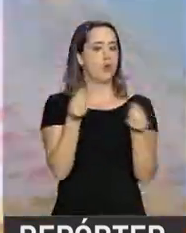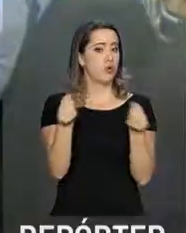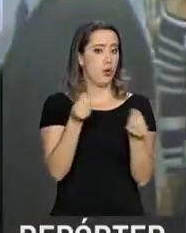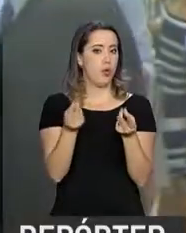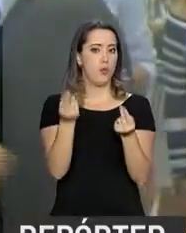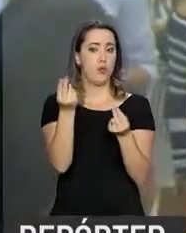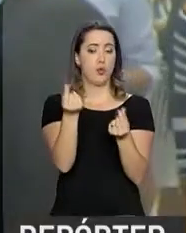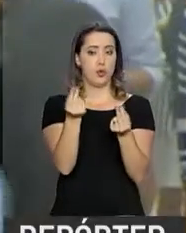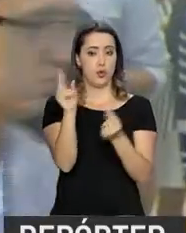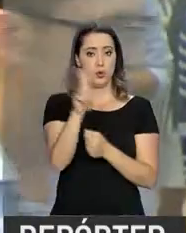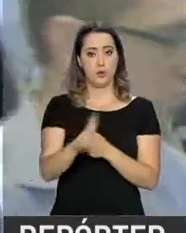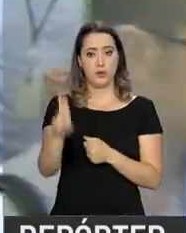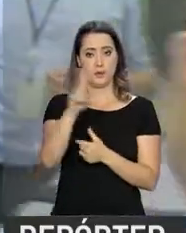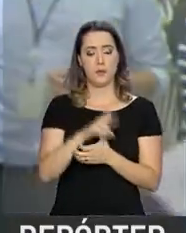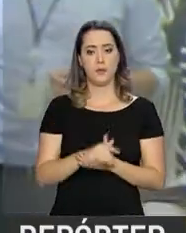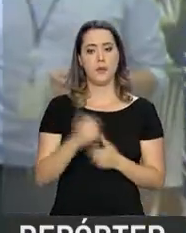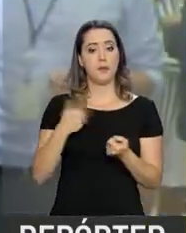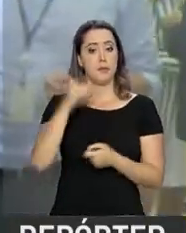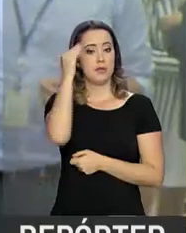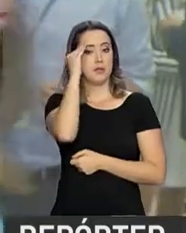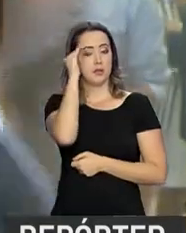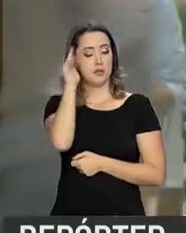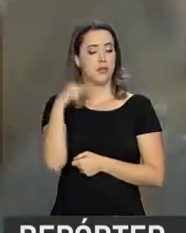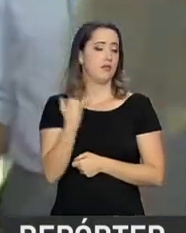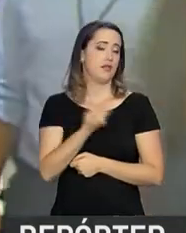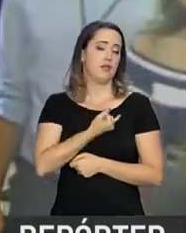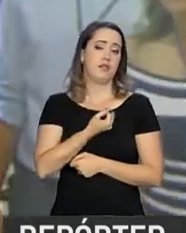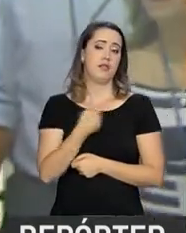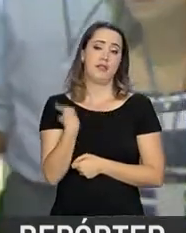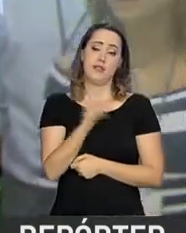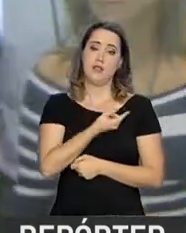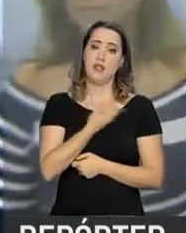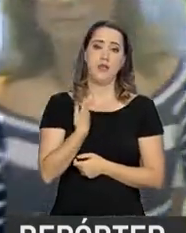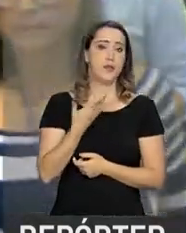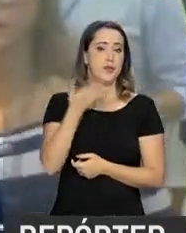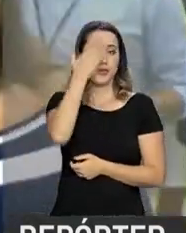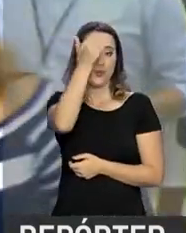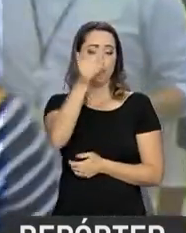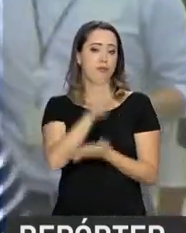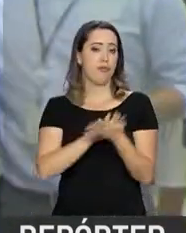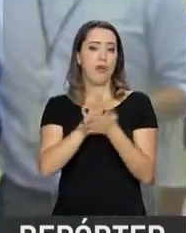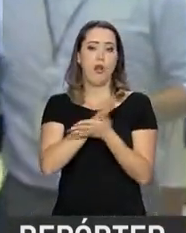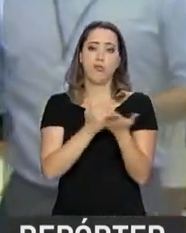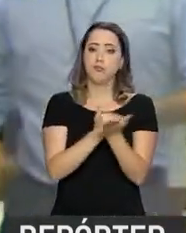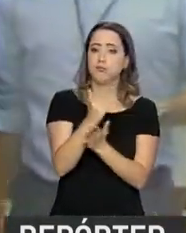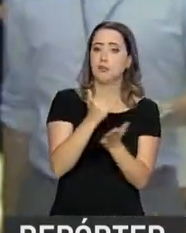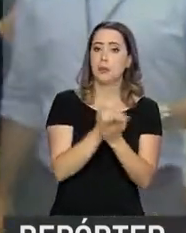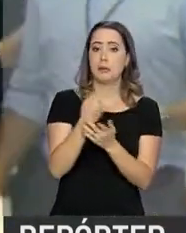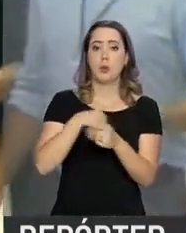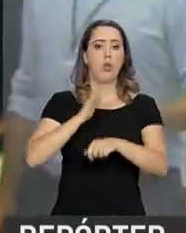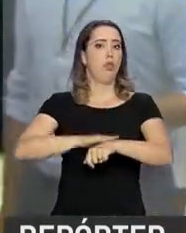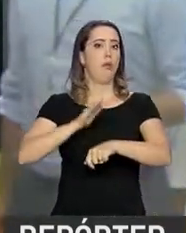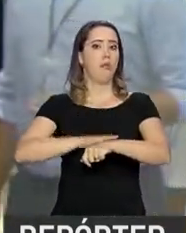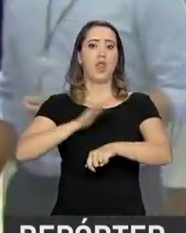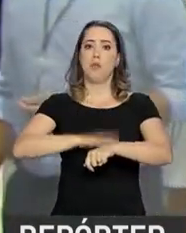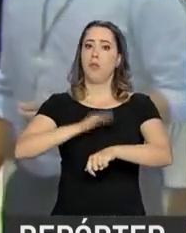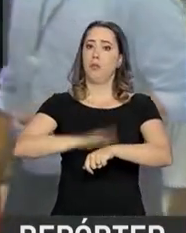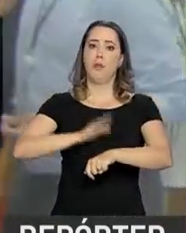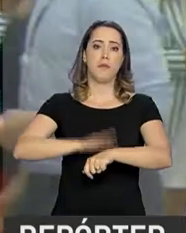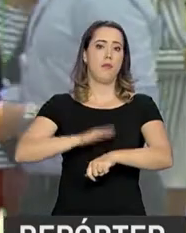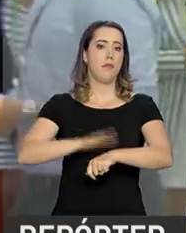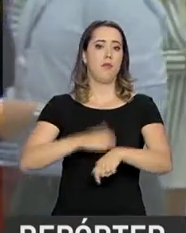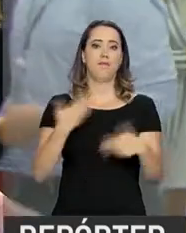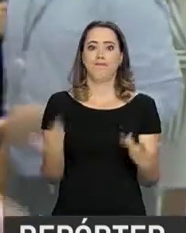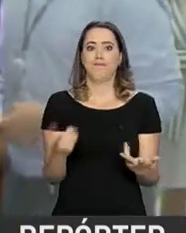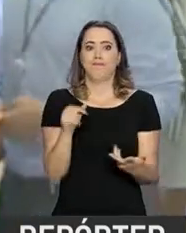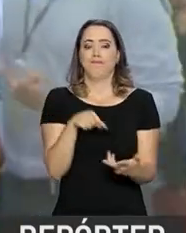finanças. A gente precisa se conscientizar, porque se a gente não se conscientizar desde cedo, a gente vai ter o tempo jogando contra a gente. E talvez o